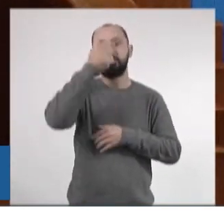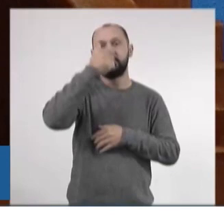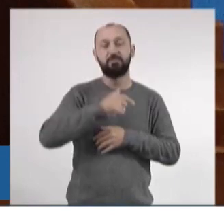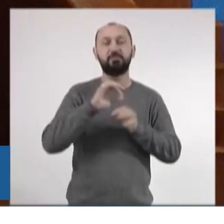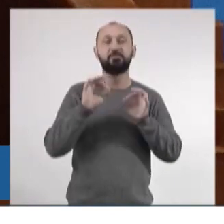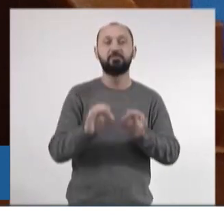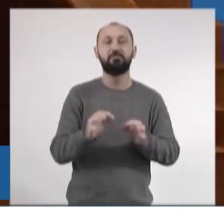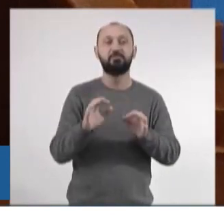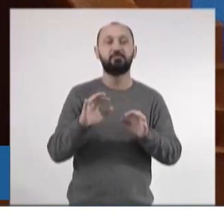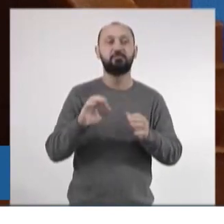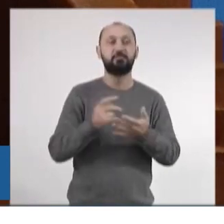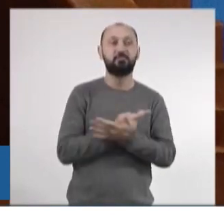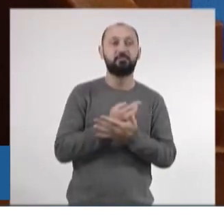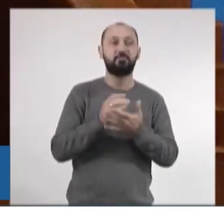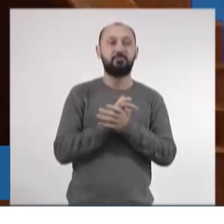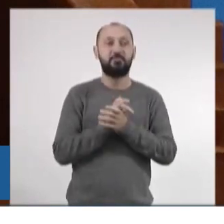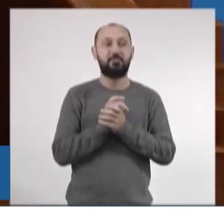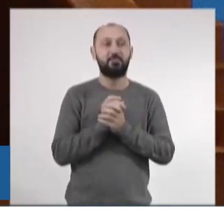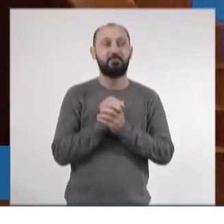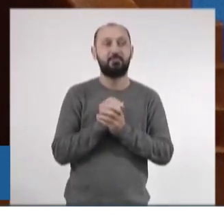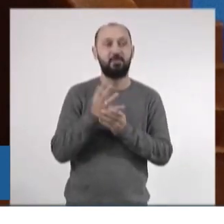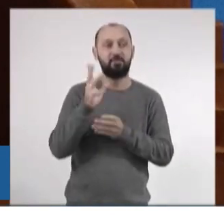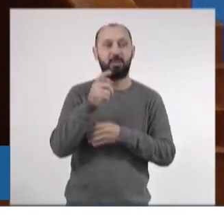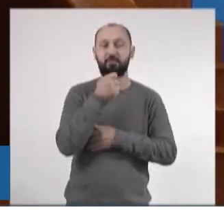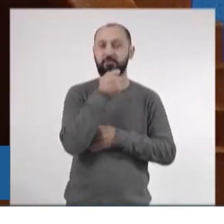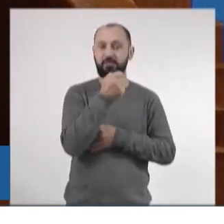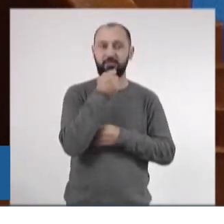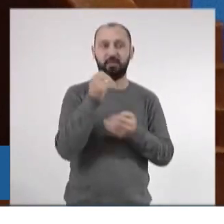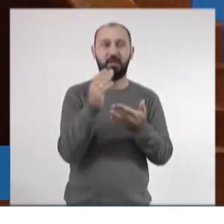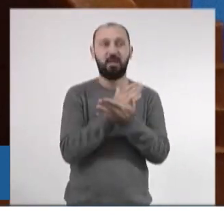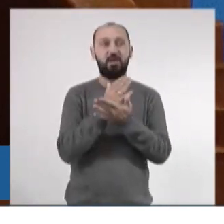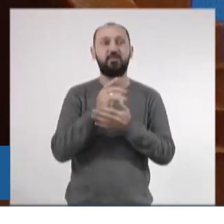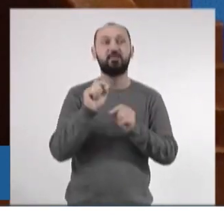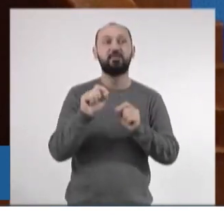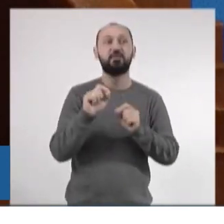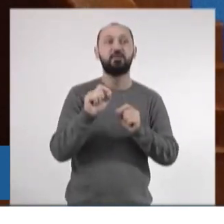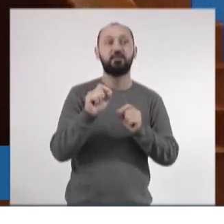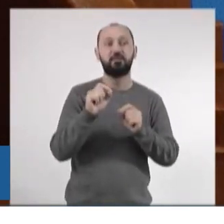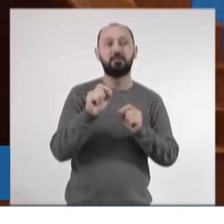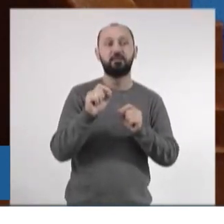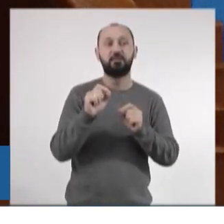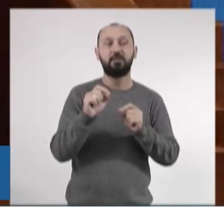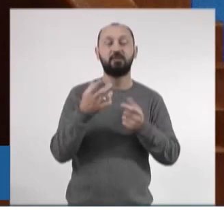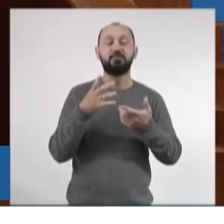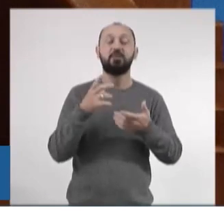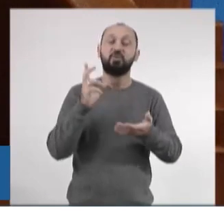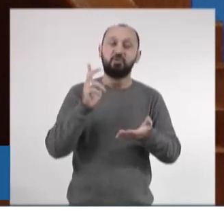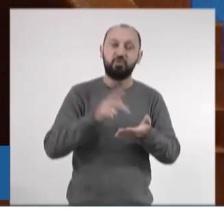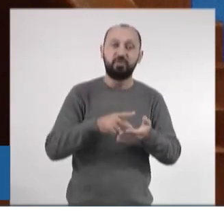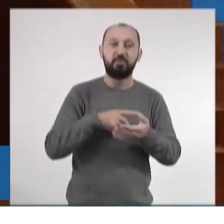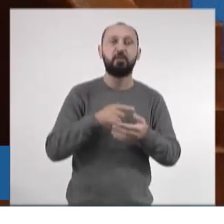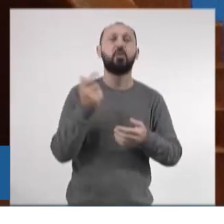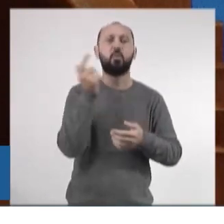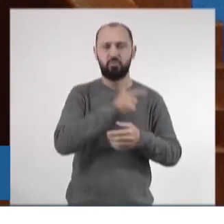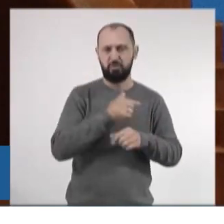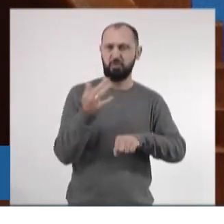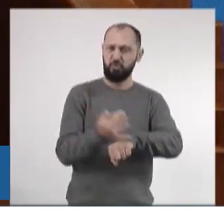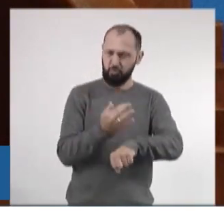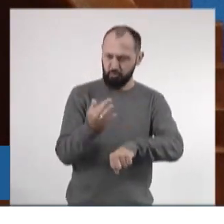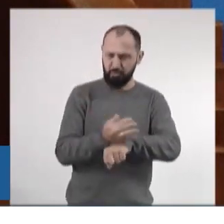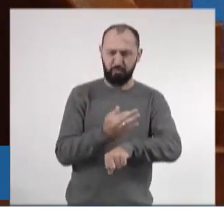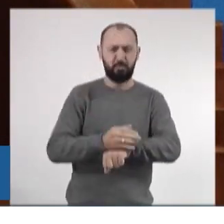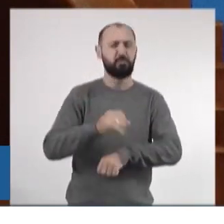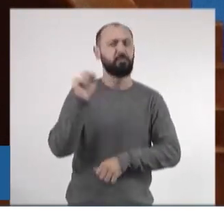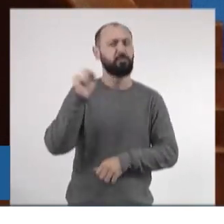dignas. Eu já entrevistei algumas delas, e elas acham que elas têm mesmo que aguentar algumas